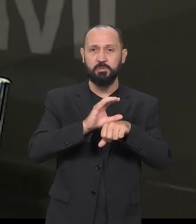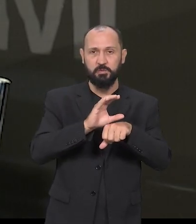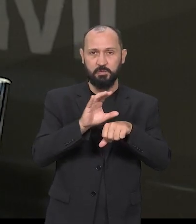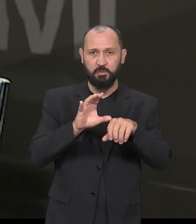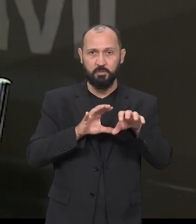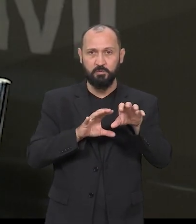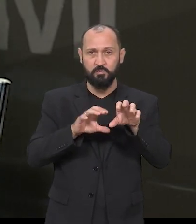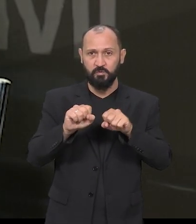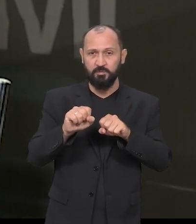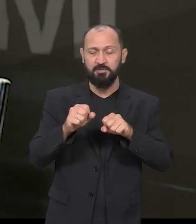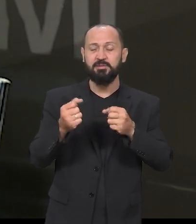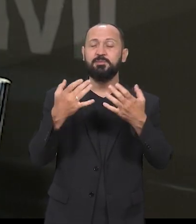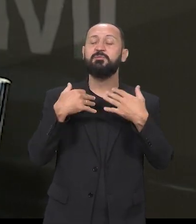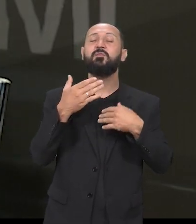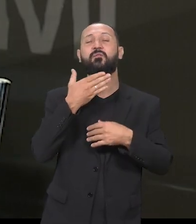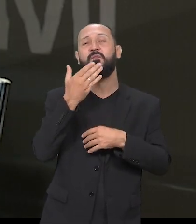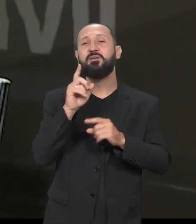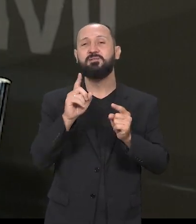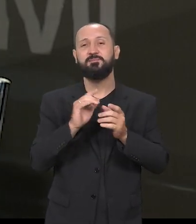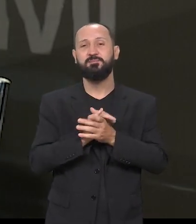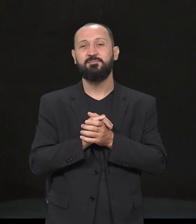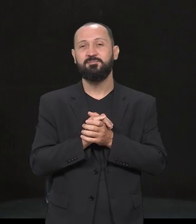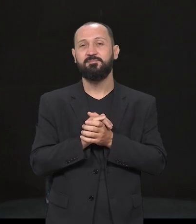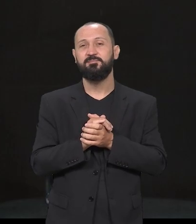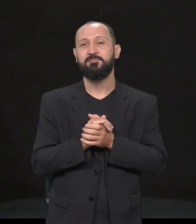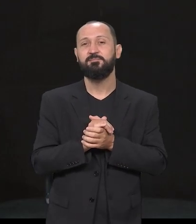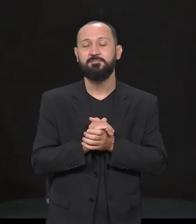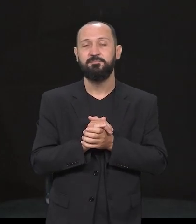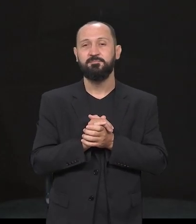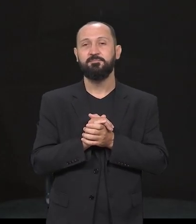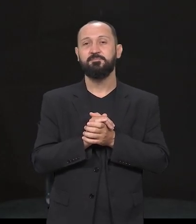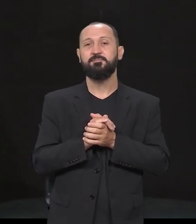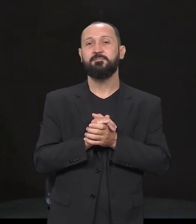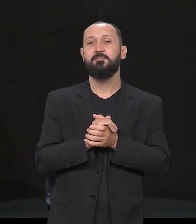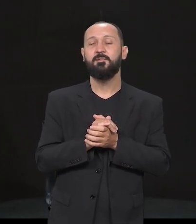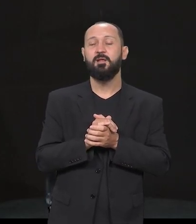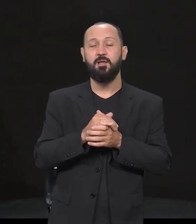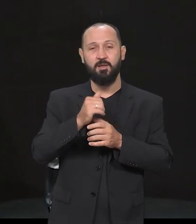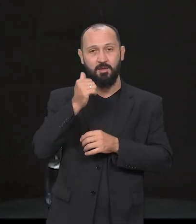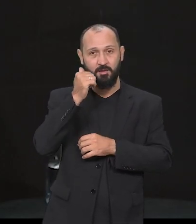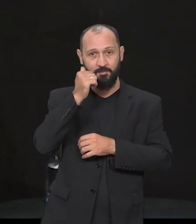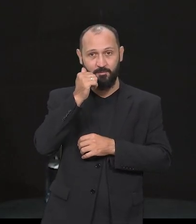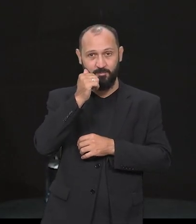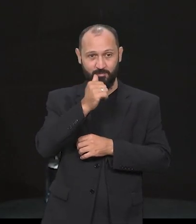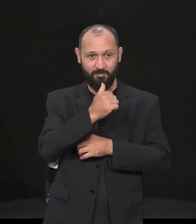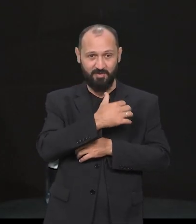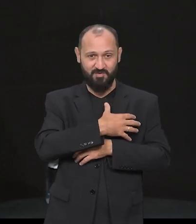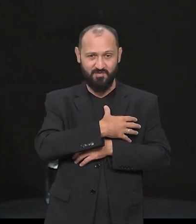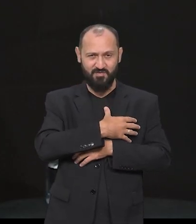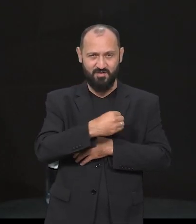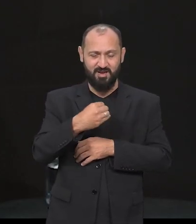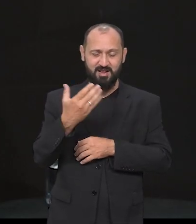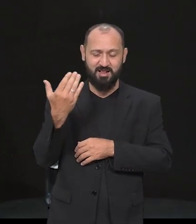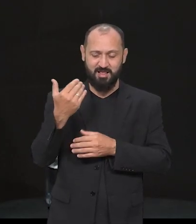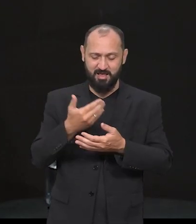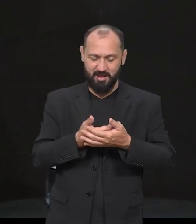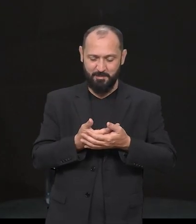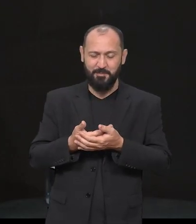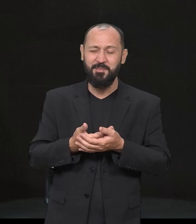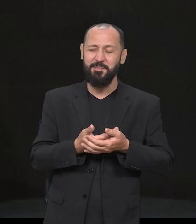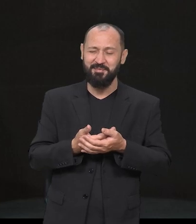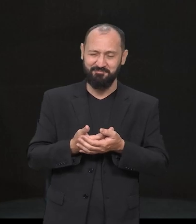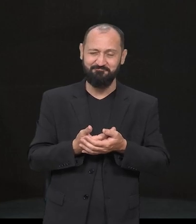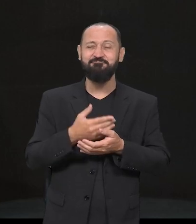que eu sei que não é fácil? Conta pra gente um pouco. A minha filha era bebê na época, foi bem difícil,